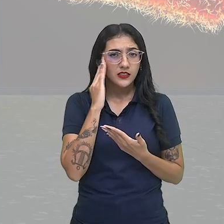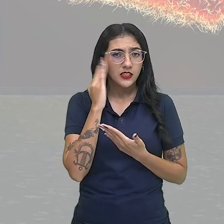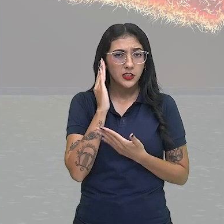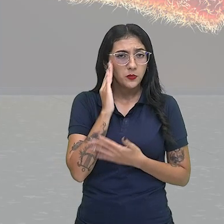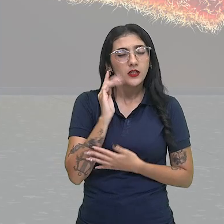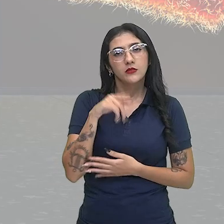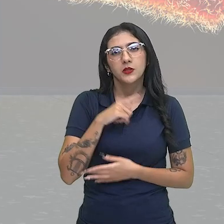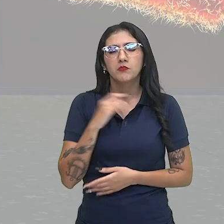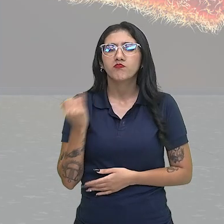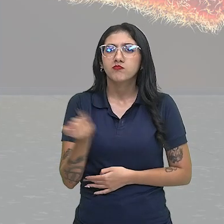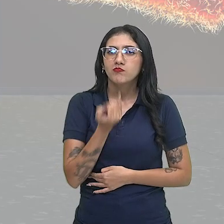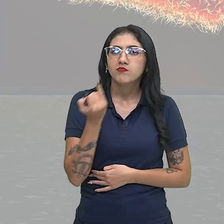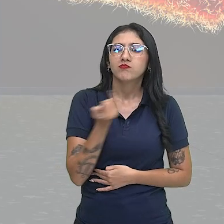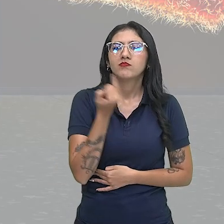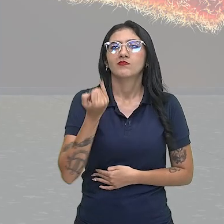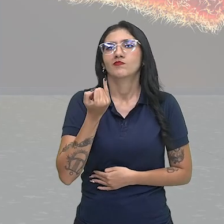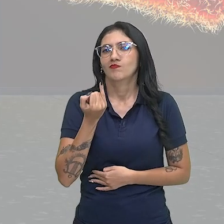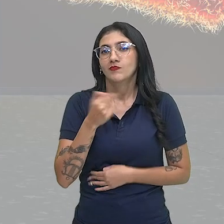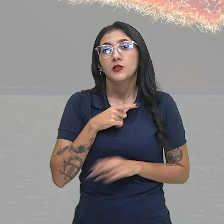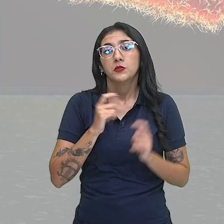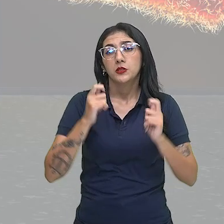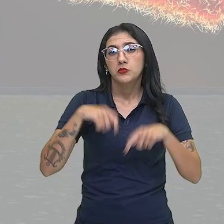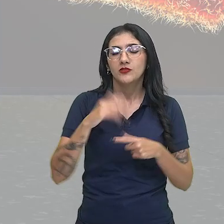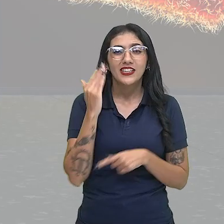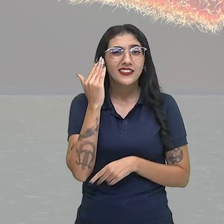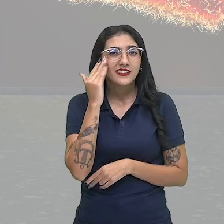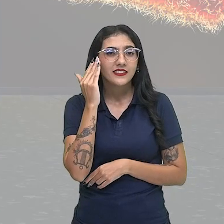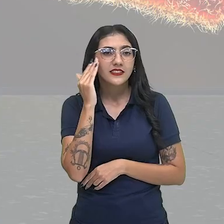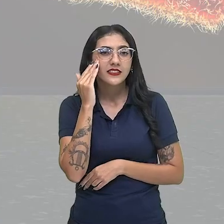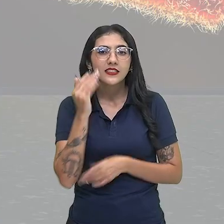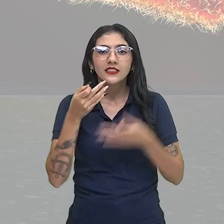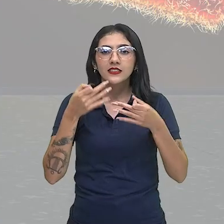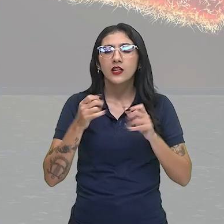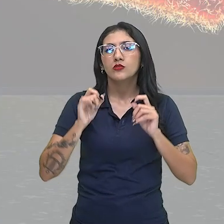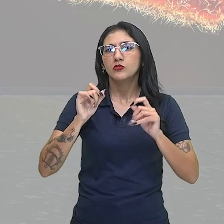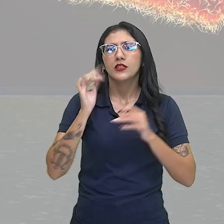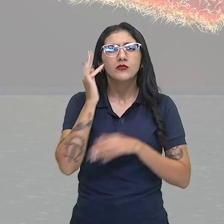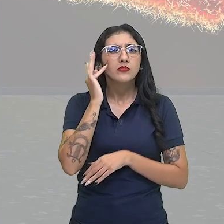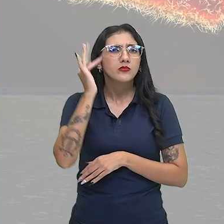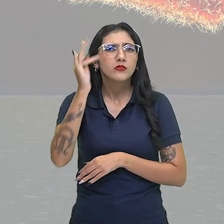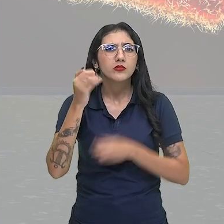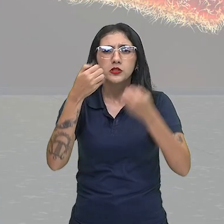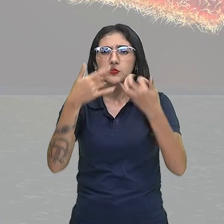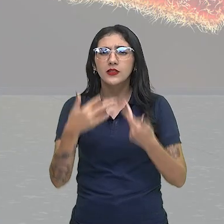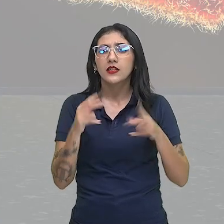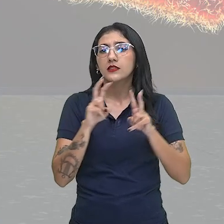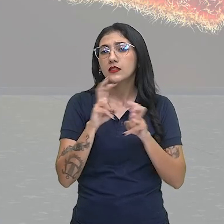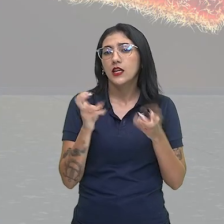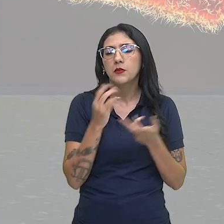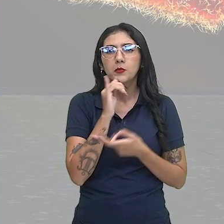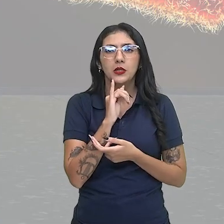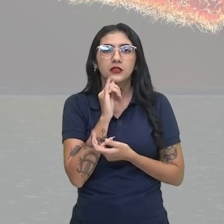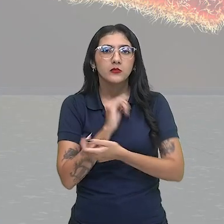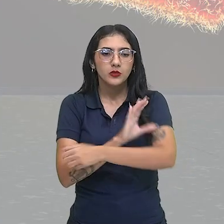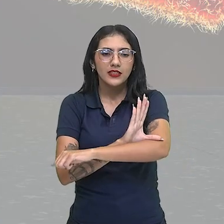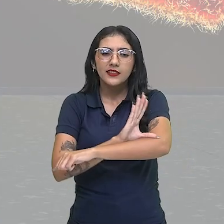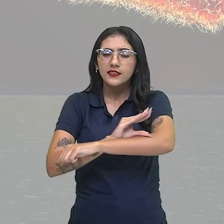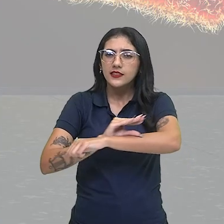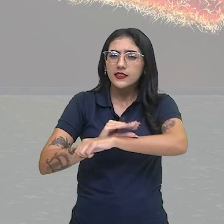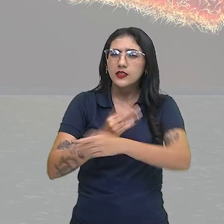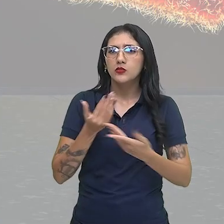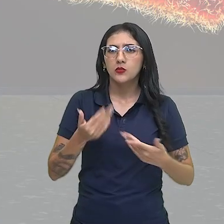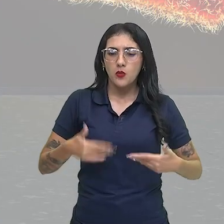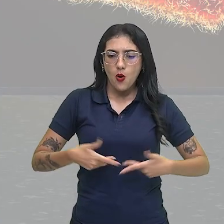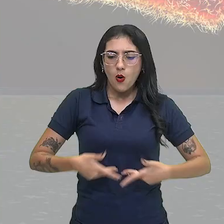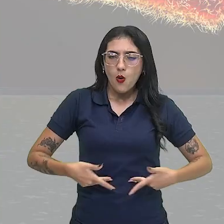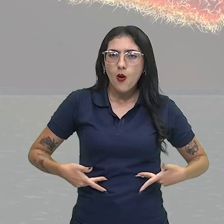torna fundamental para que possamos entender temas futuros dentro da biologia, como tecidos,